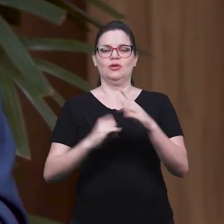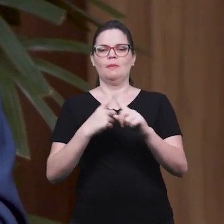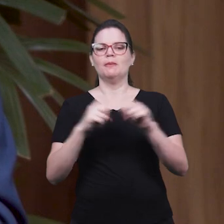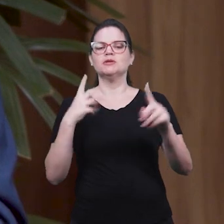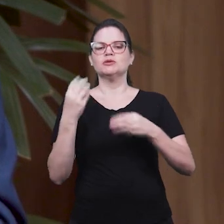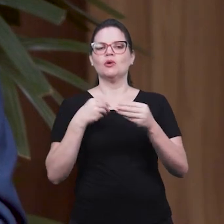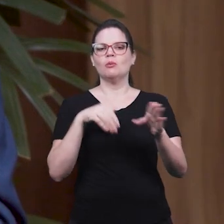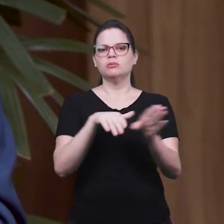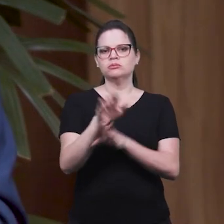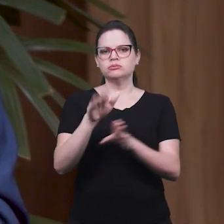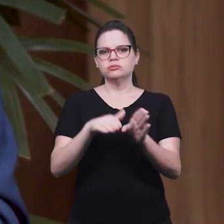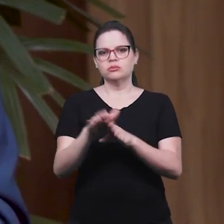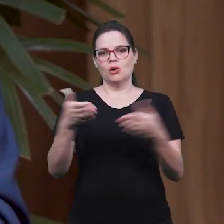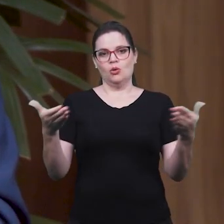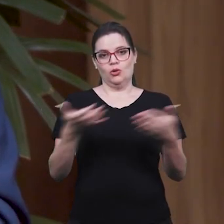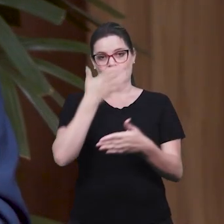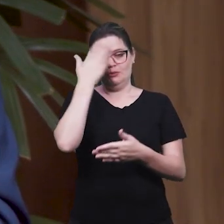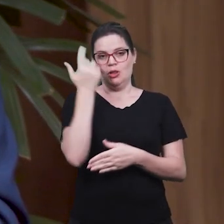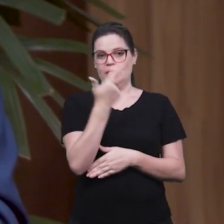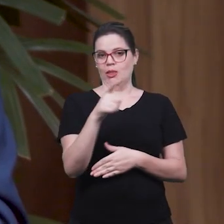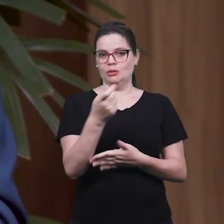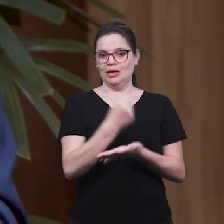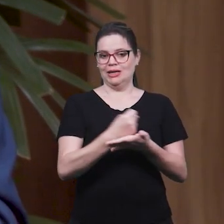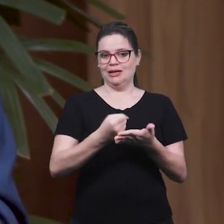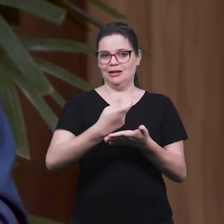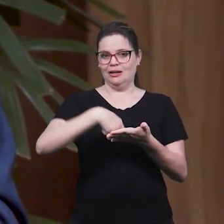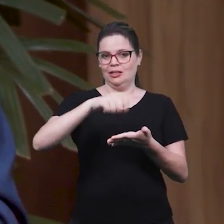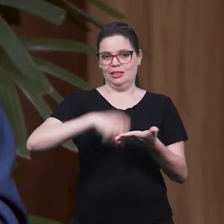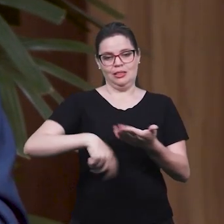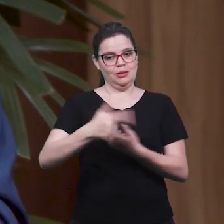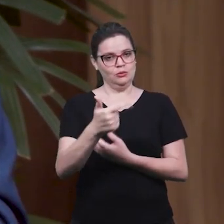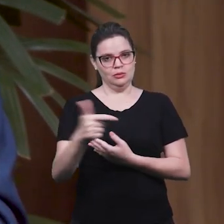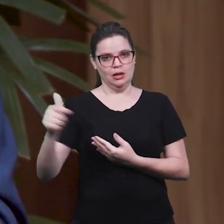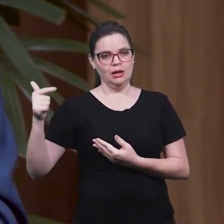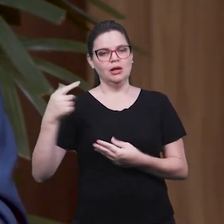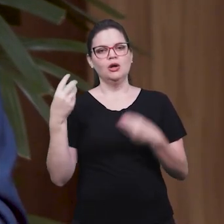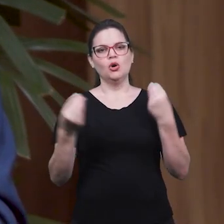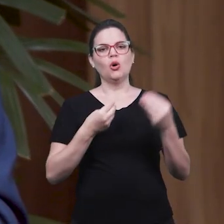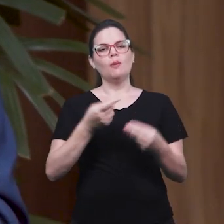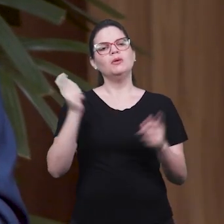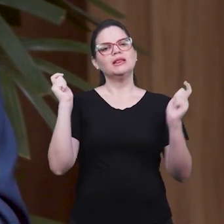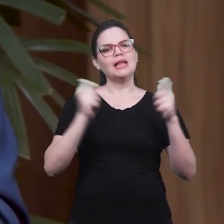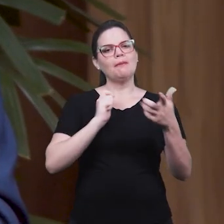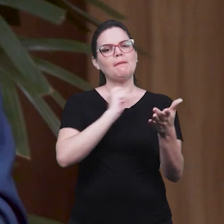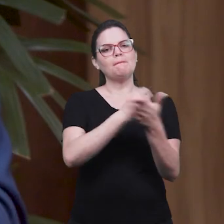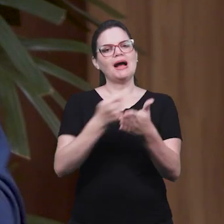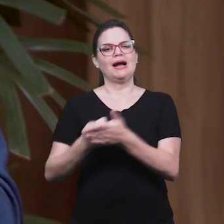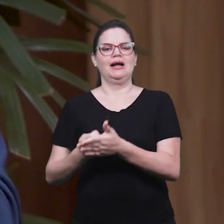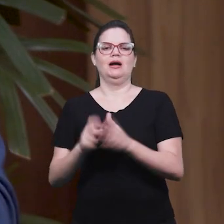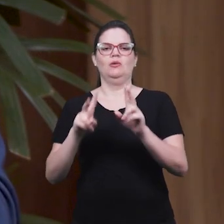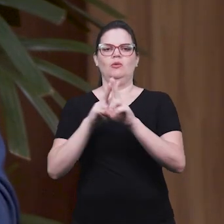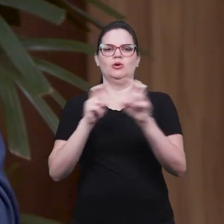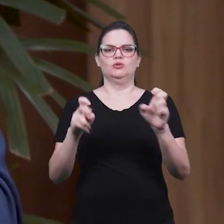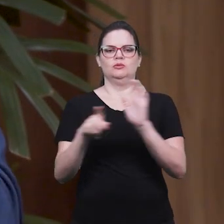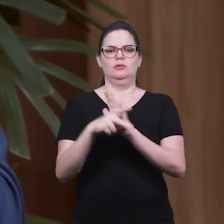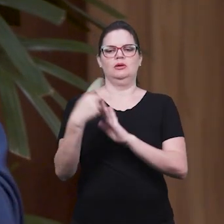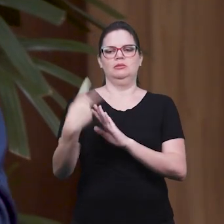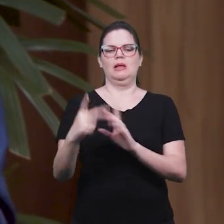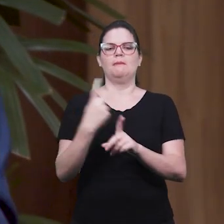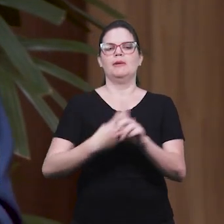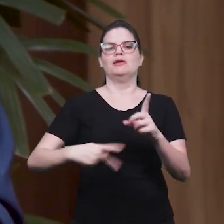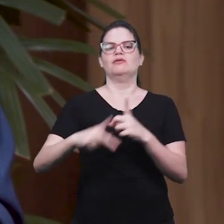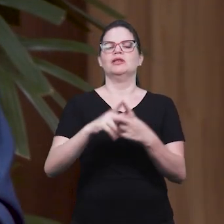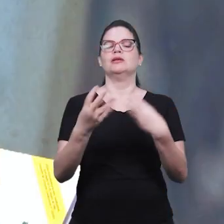Né? Como que a senhora pode orientar a pessoa que hoje ela não tem um emprego de carteira assinada, como que ela poderia estar contribuindo nessa condição de